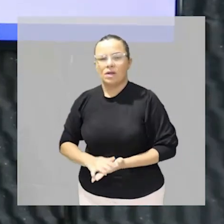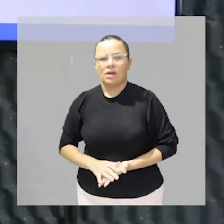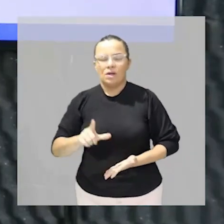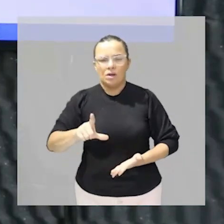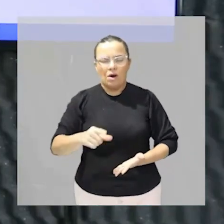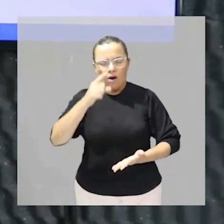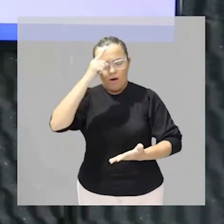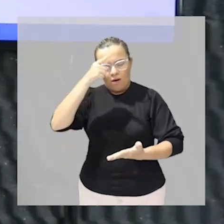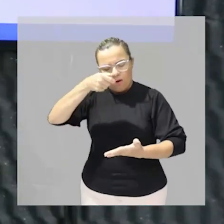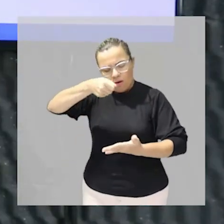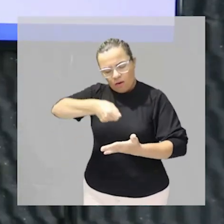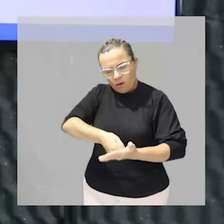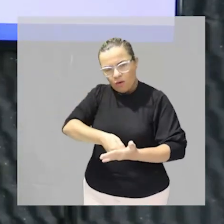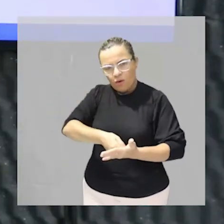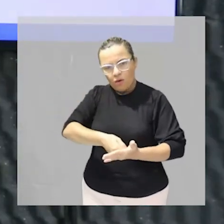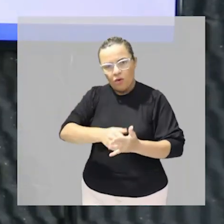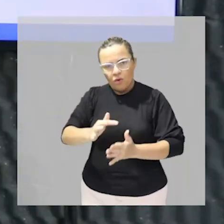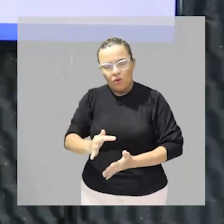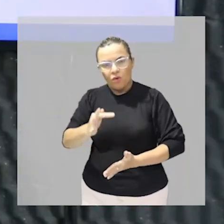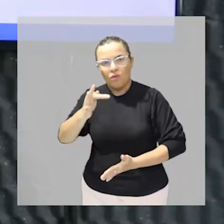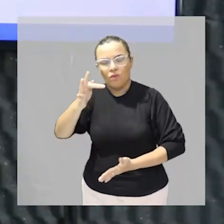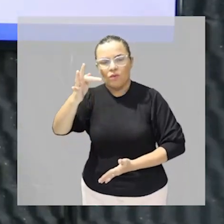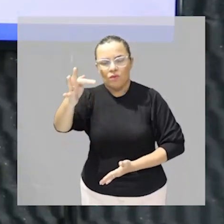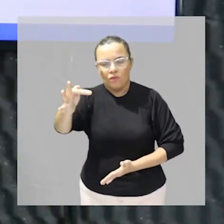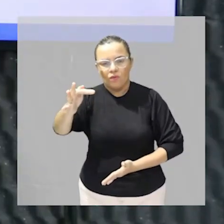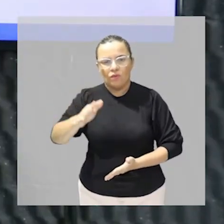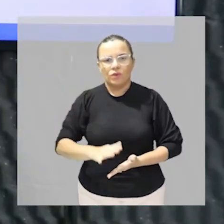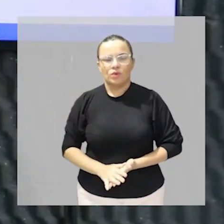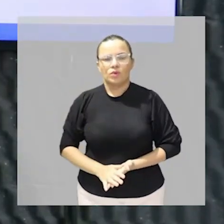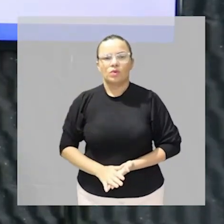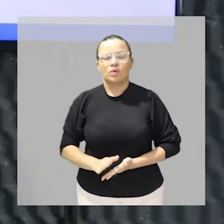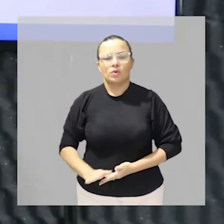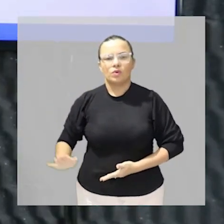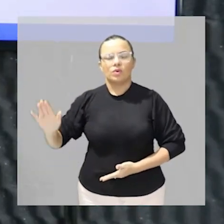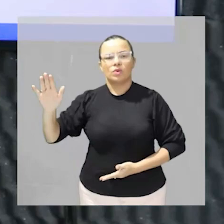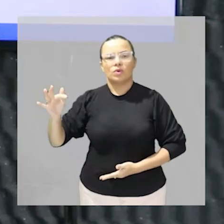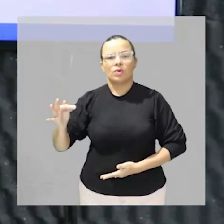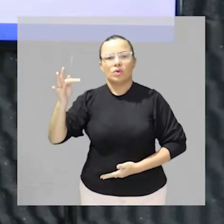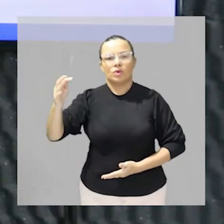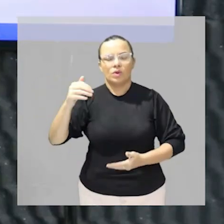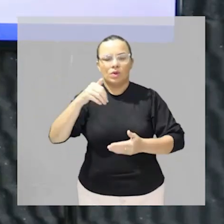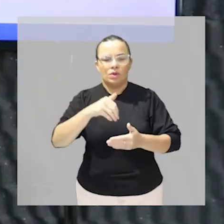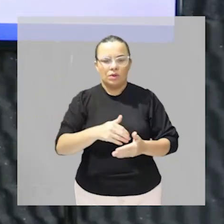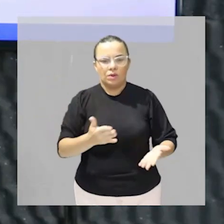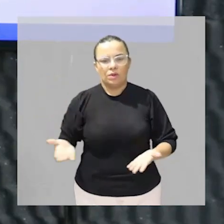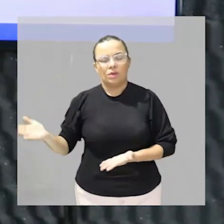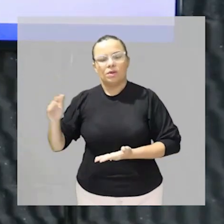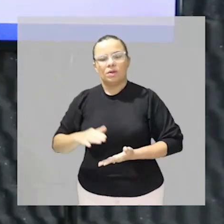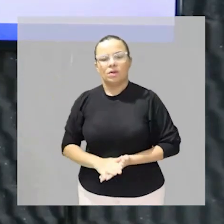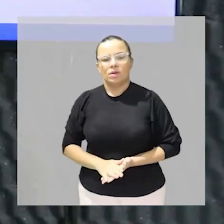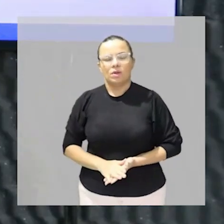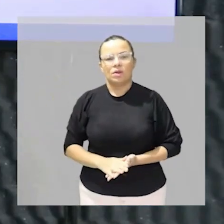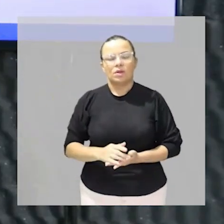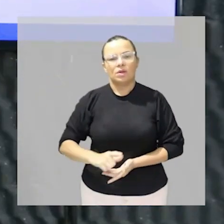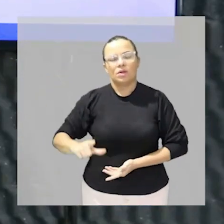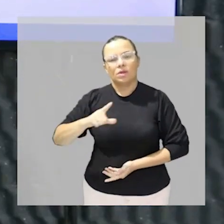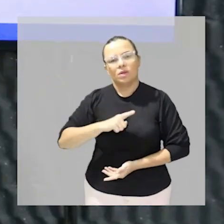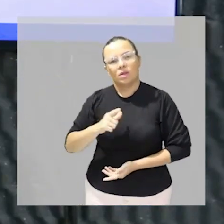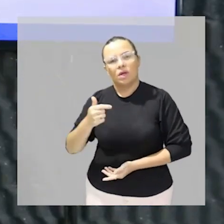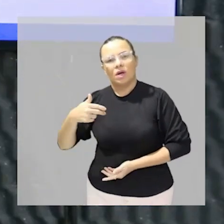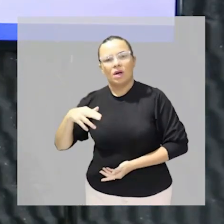os destinos da polis. São eles que tomam essas decisões. Lá na Ágora, existe um espaço para